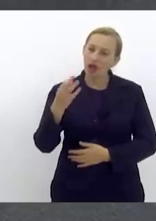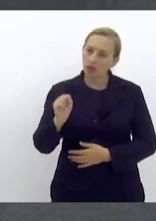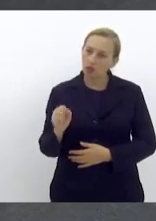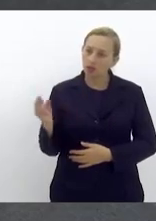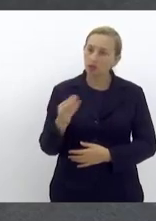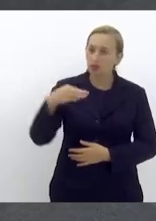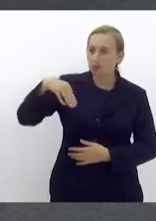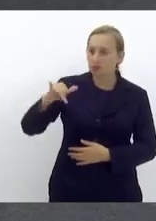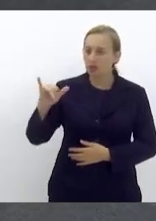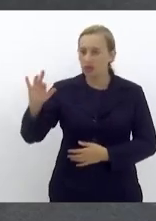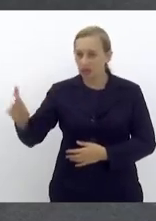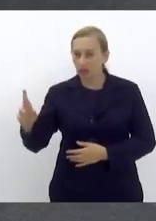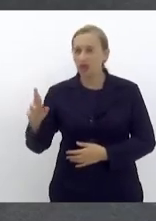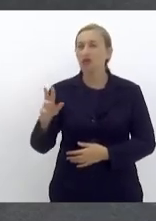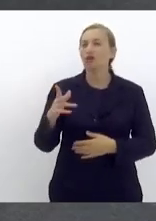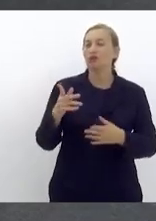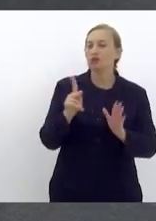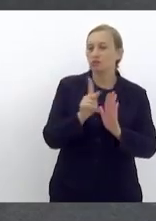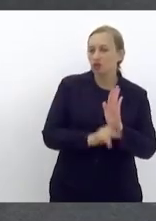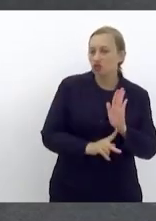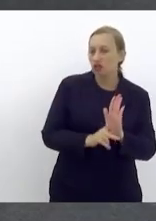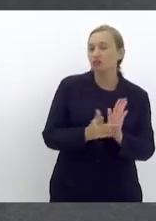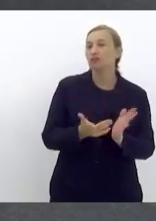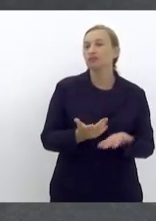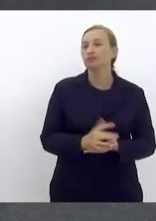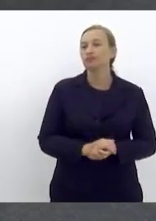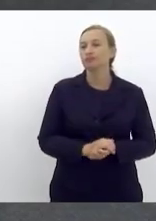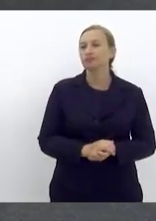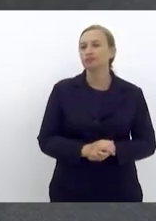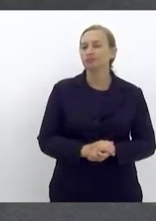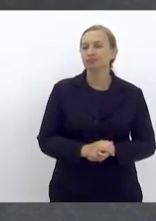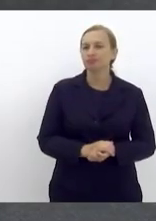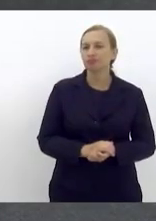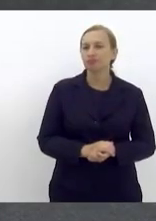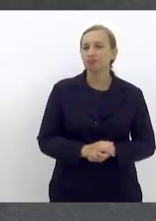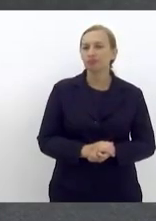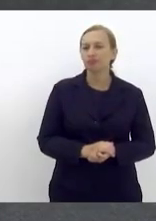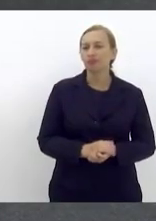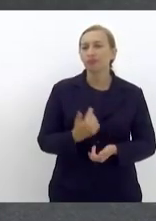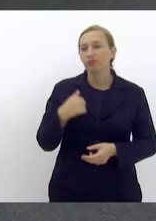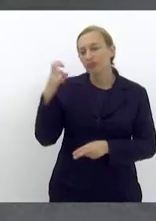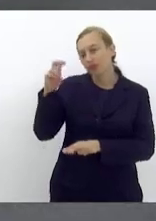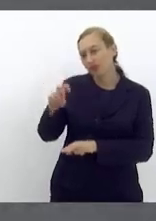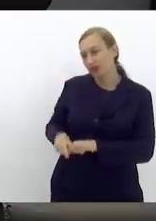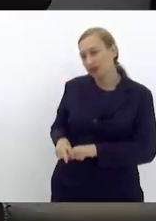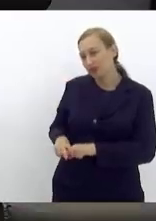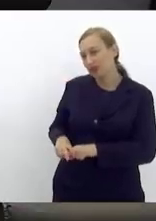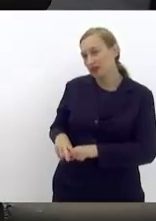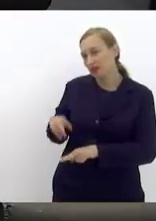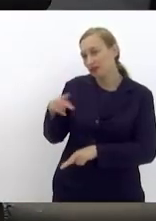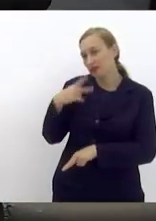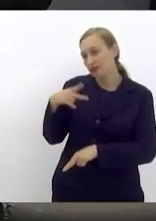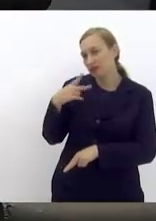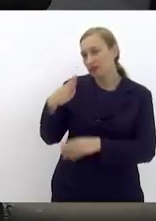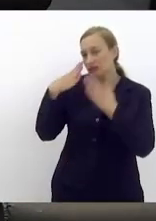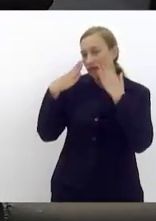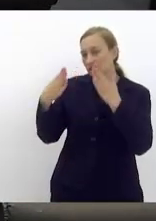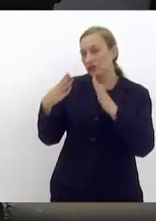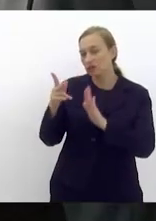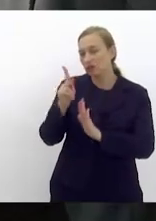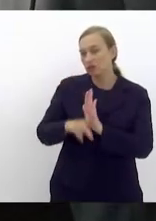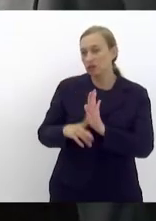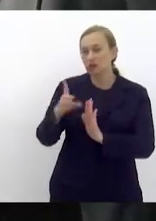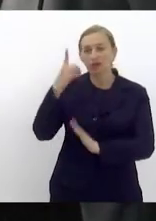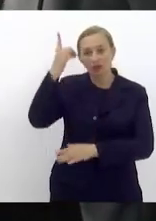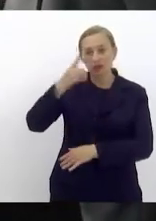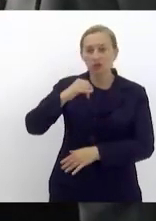esse projeto e garantir... É que eu estava aqui sentado, a senhora falou que apresentou um projeto com o